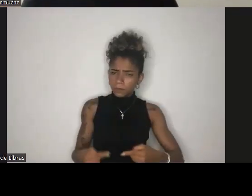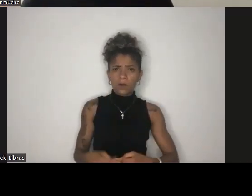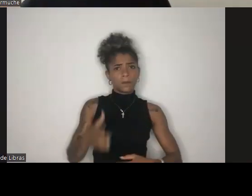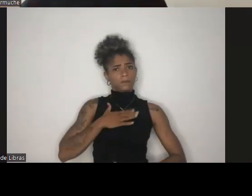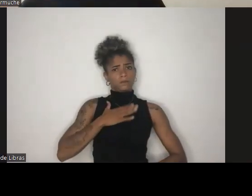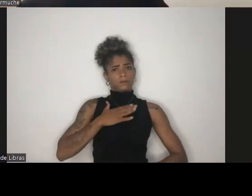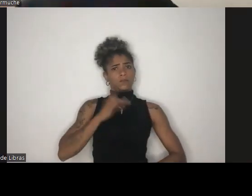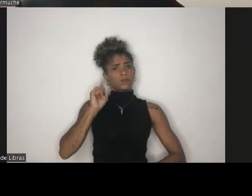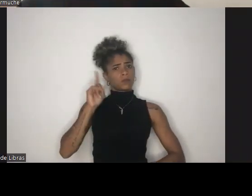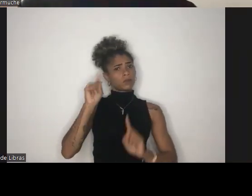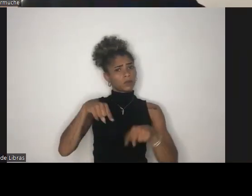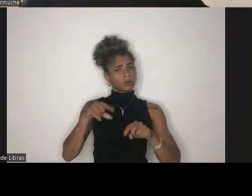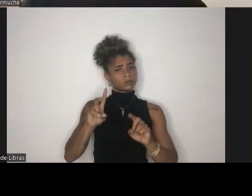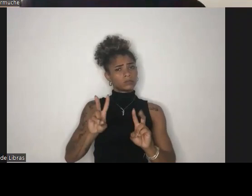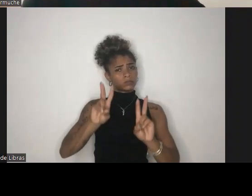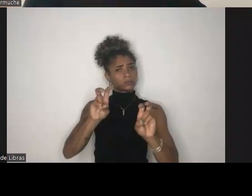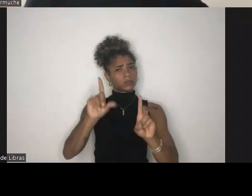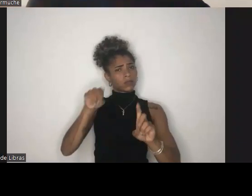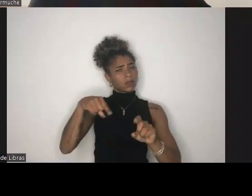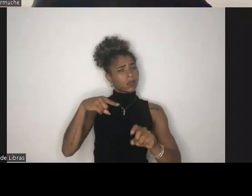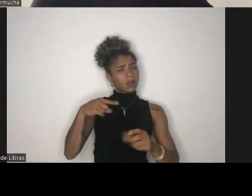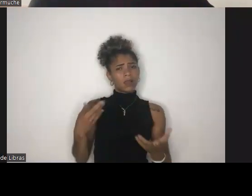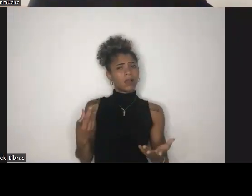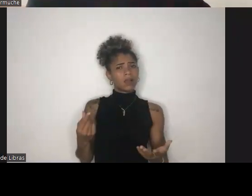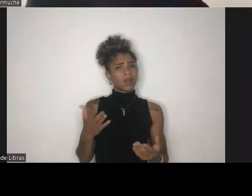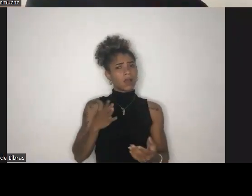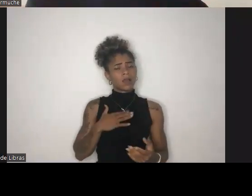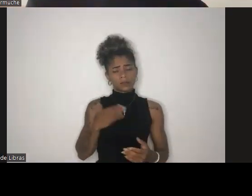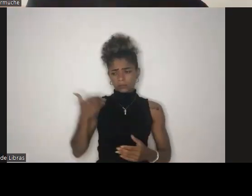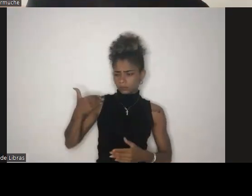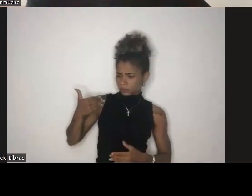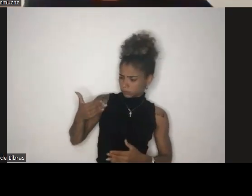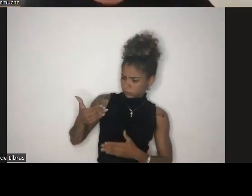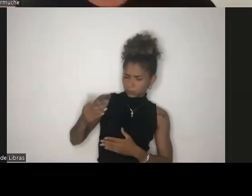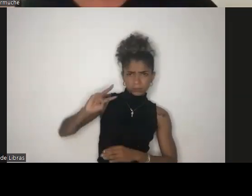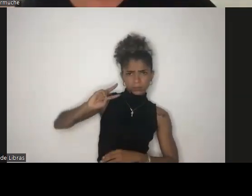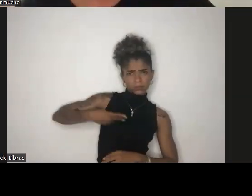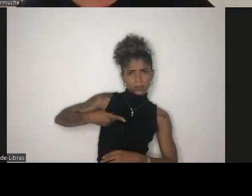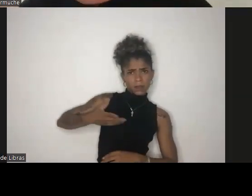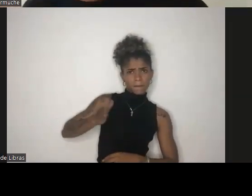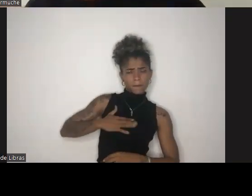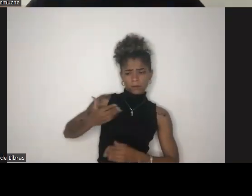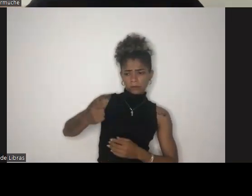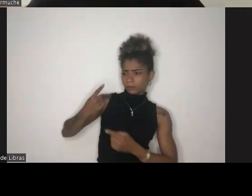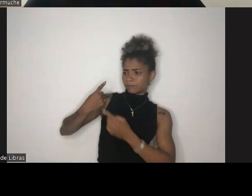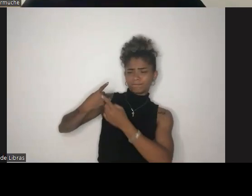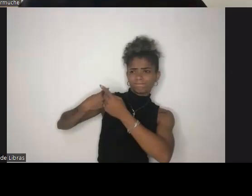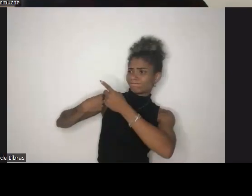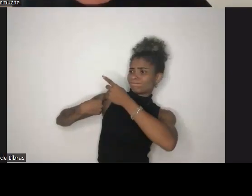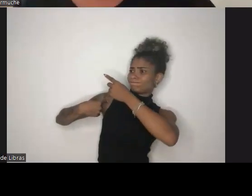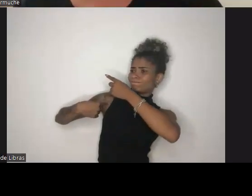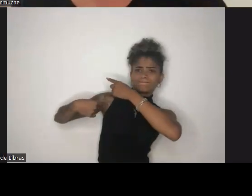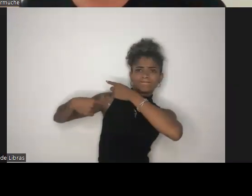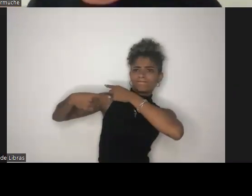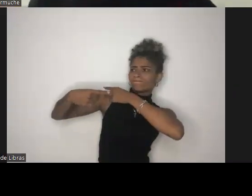qual seria realmente o meu dali para frente o meu maior engajamento a minha energia deveria ser